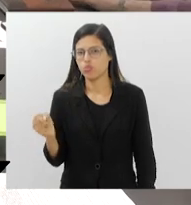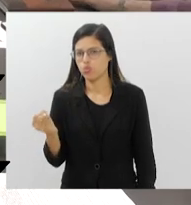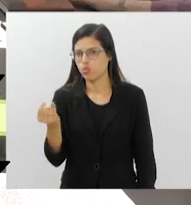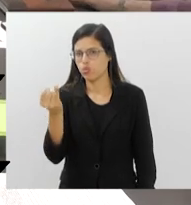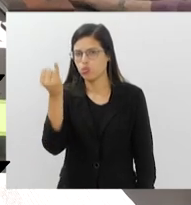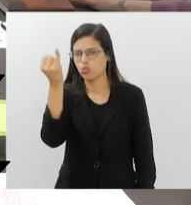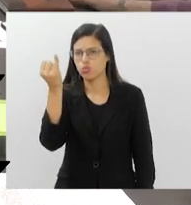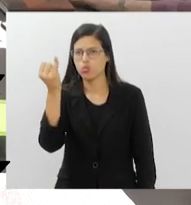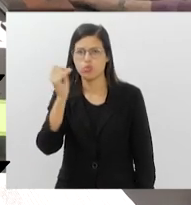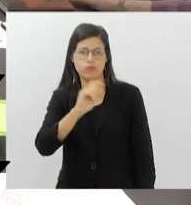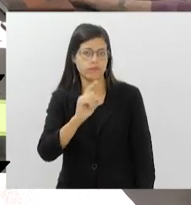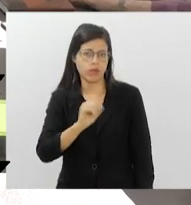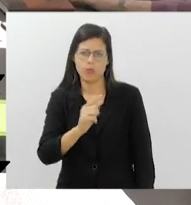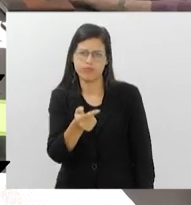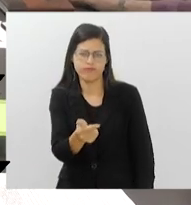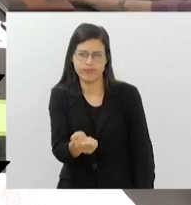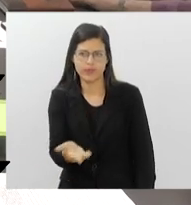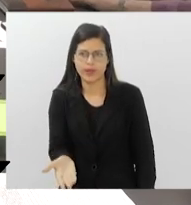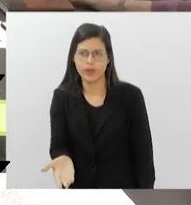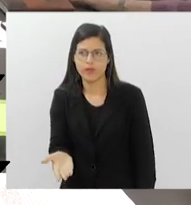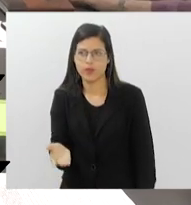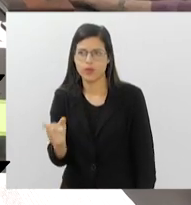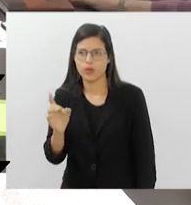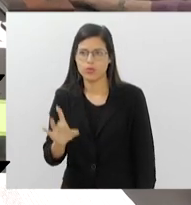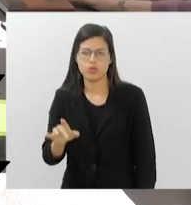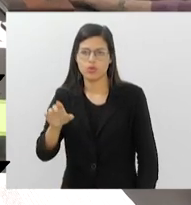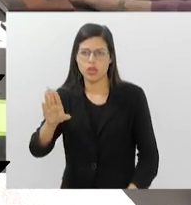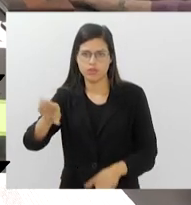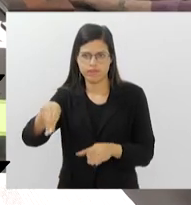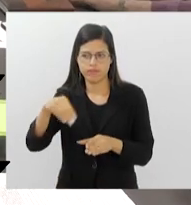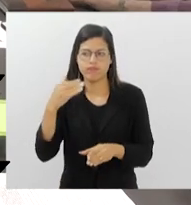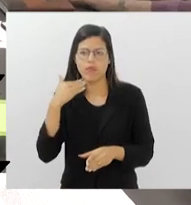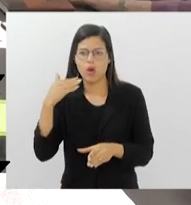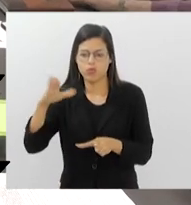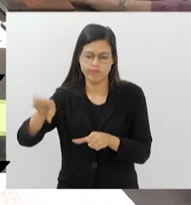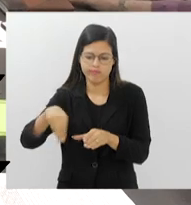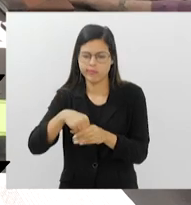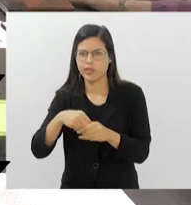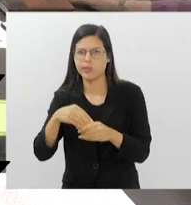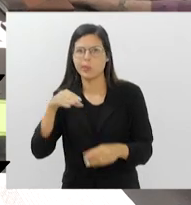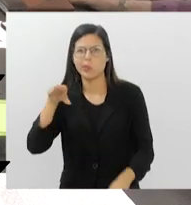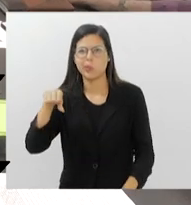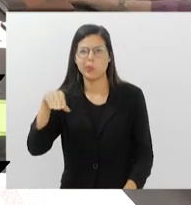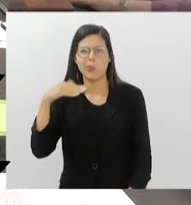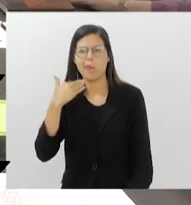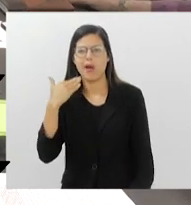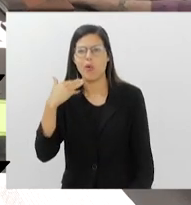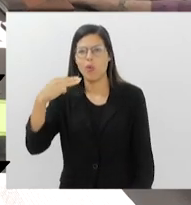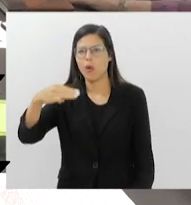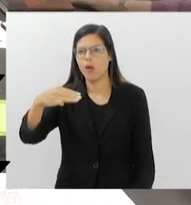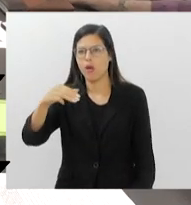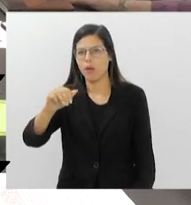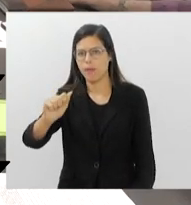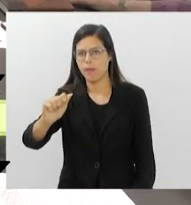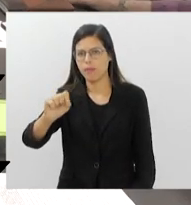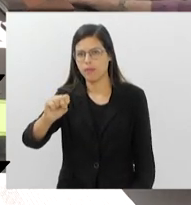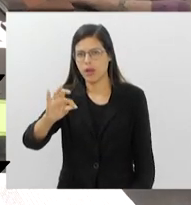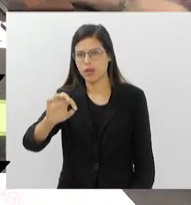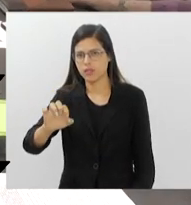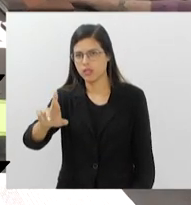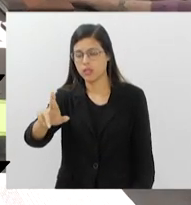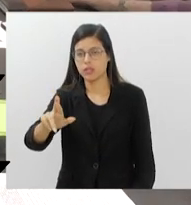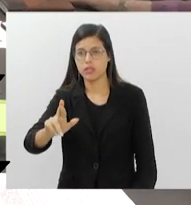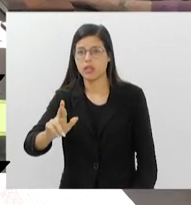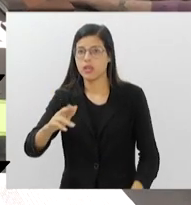foi o créd cesta que pertence ao banco Master e esse procedimento pode se repetir